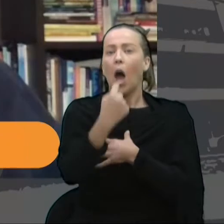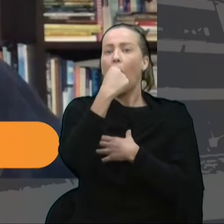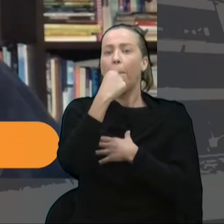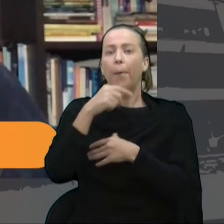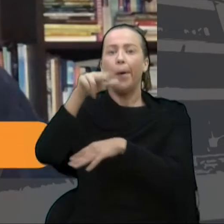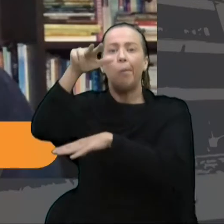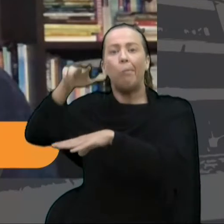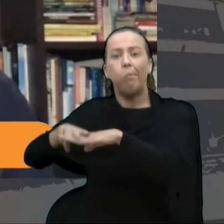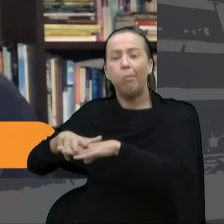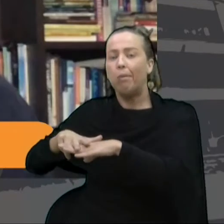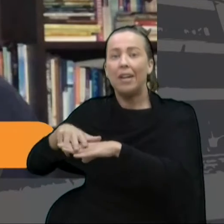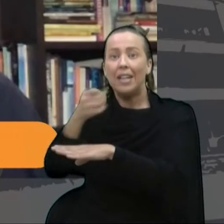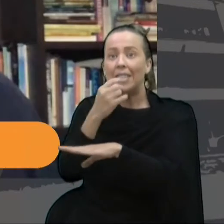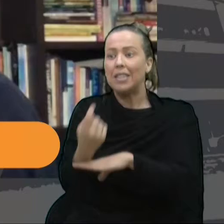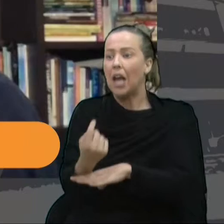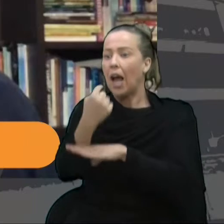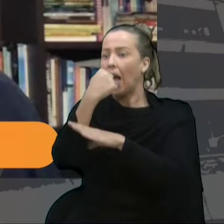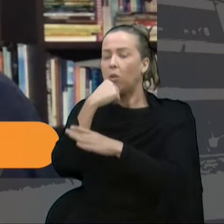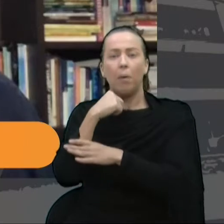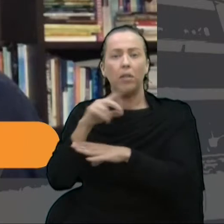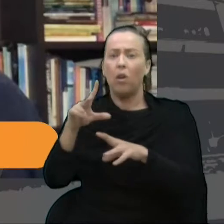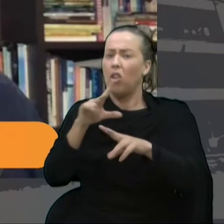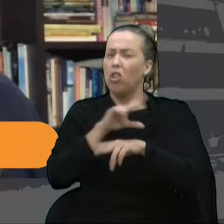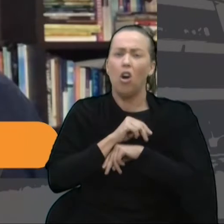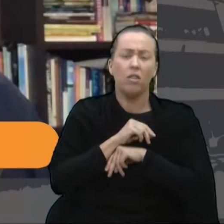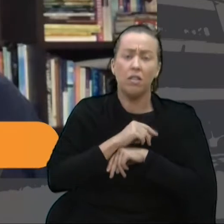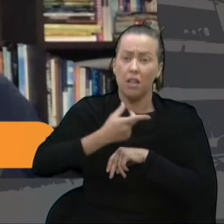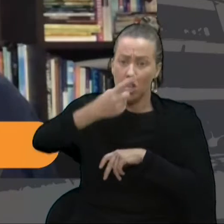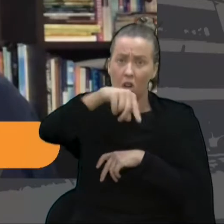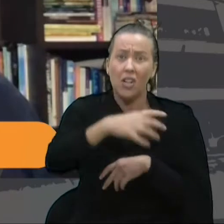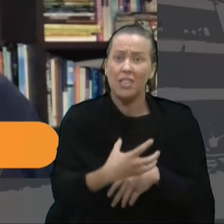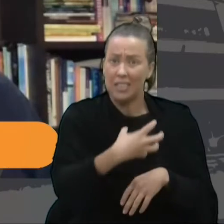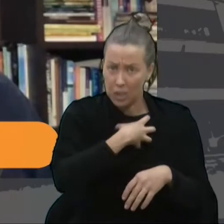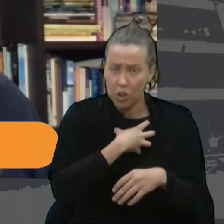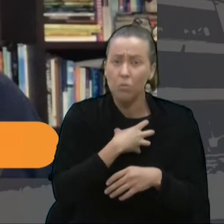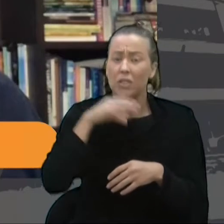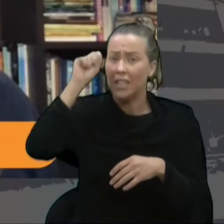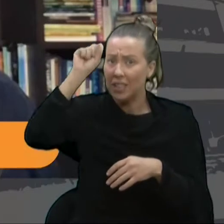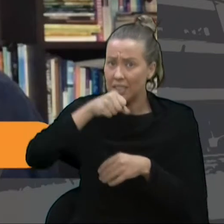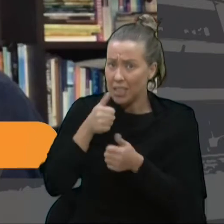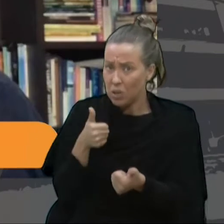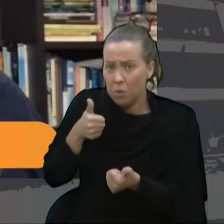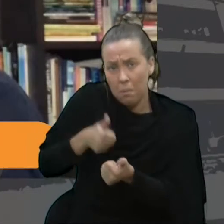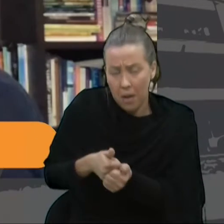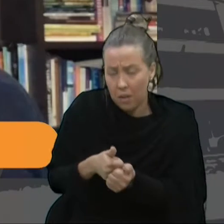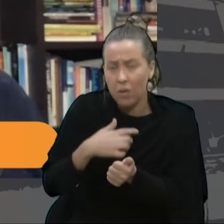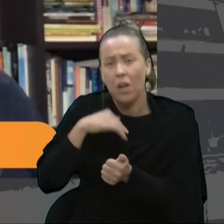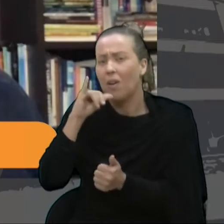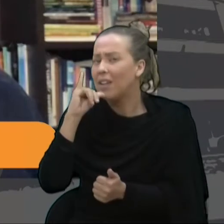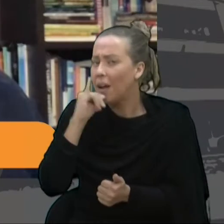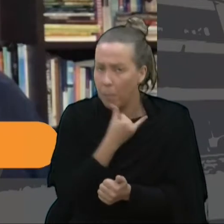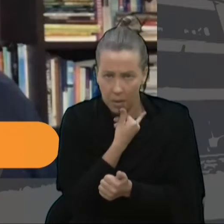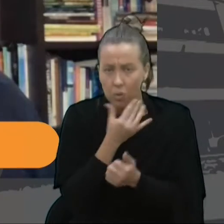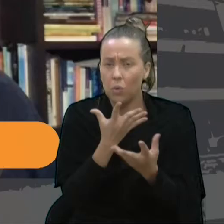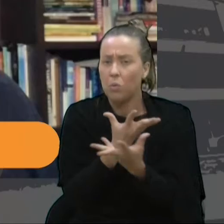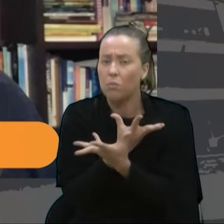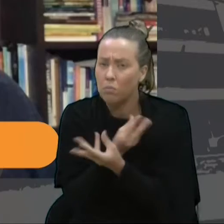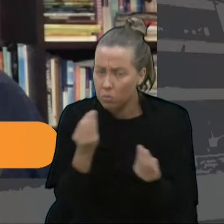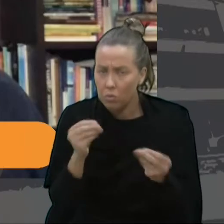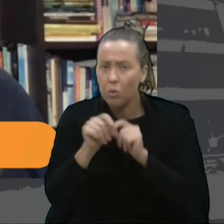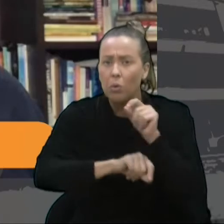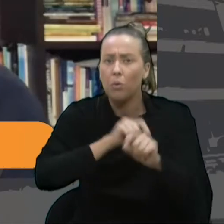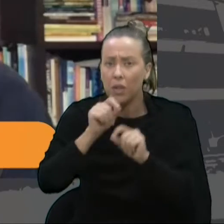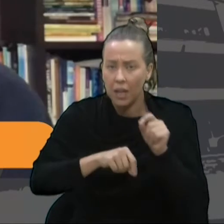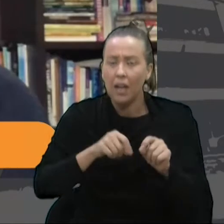quando é entubado, meu Deus do céu, né? Então, a gente sente isso de perto. Sim. Né? E eu lamento muito que haja